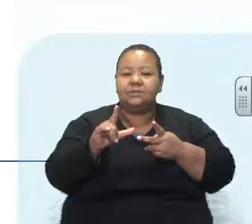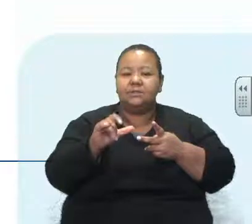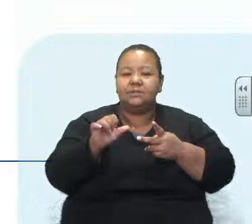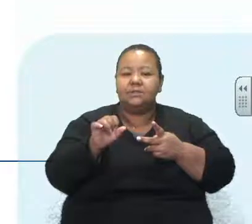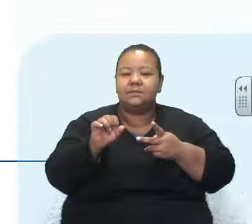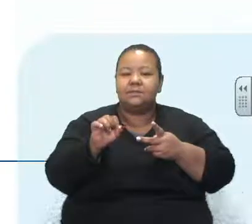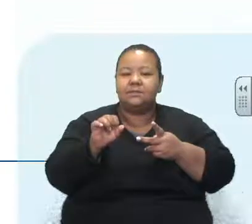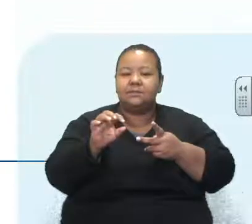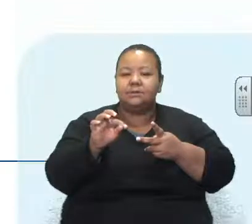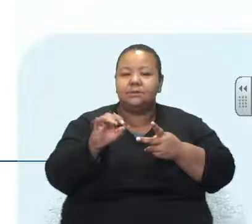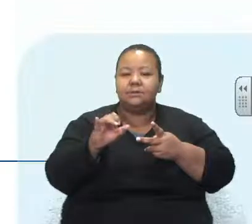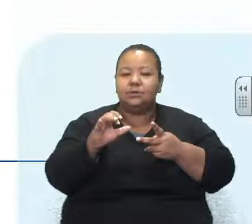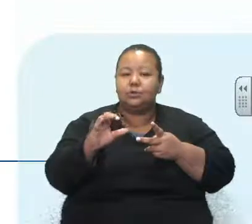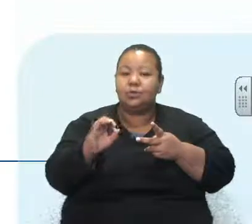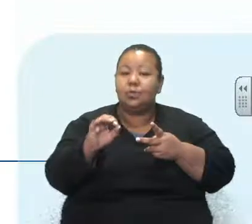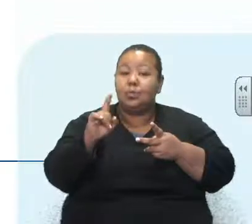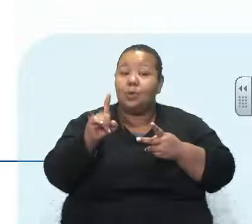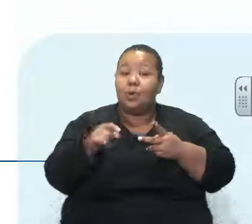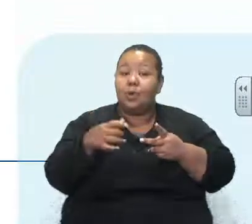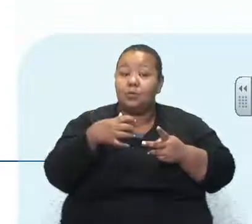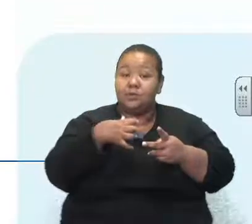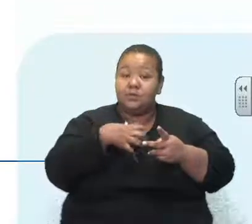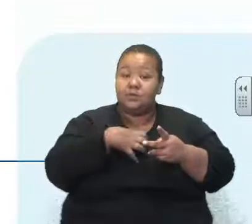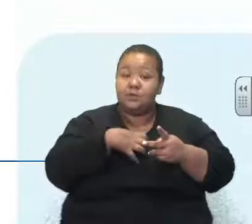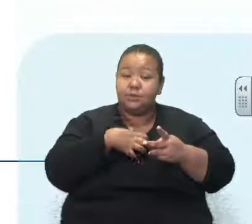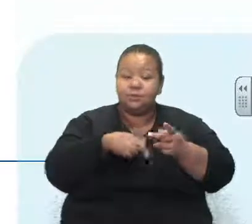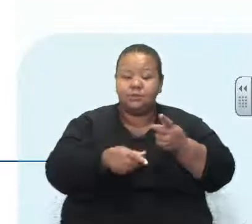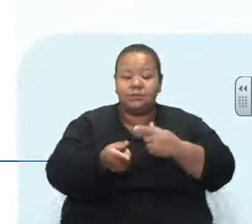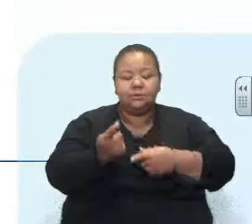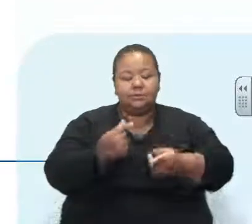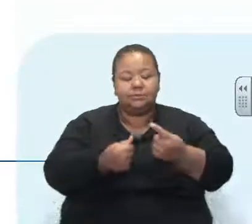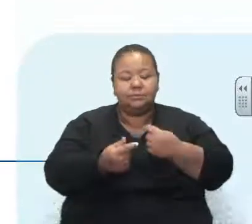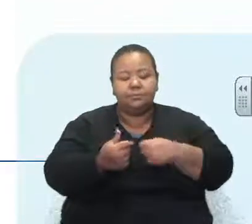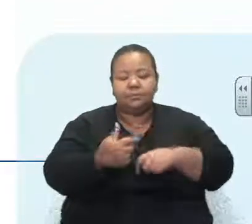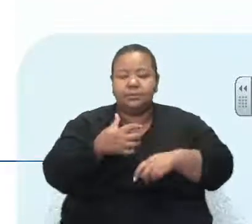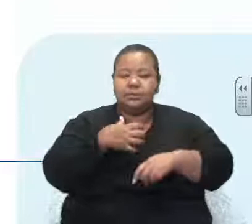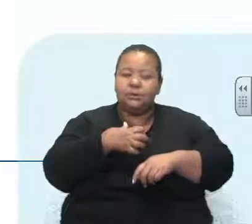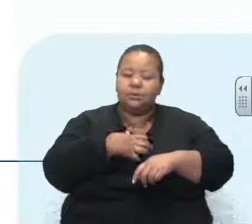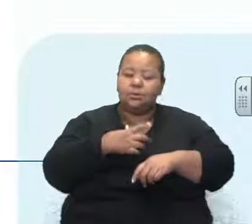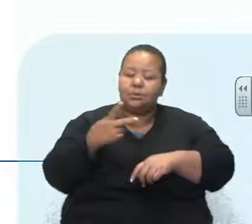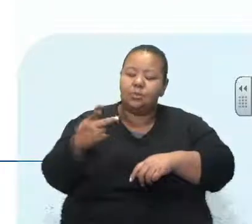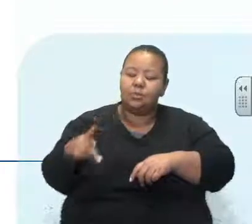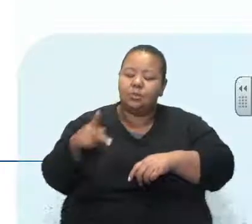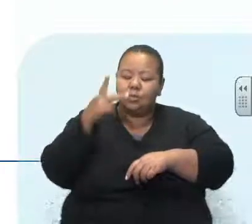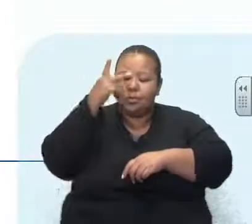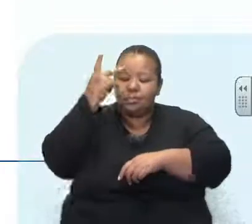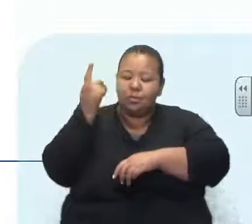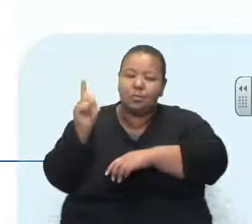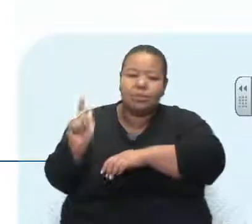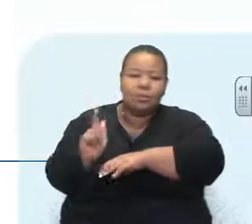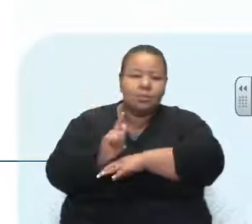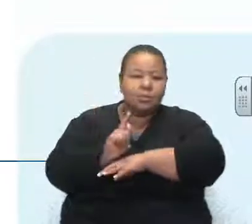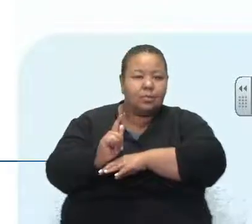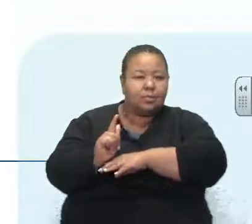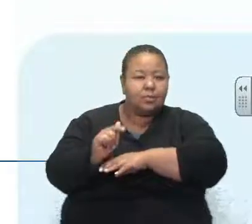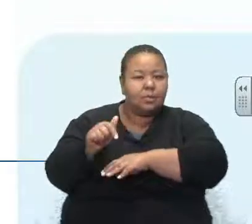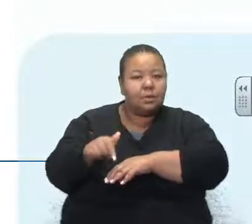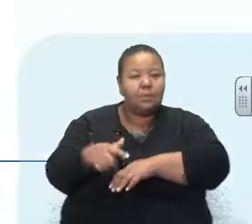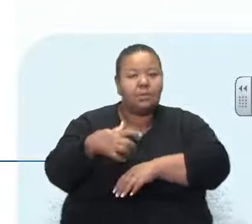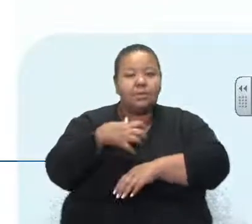administrador, daquele gestor. É o estilo de administração que a organização adota. E é a partir desse estilo